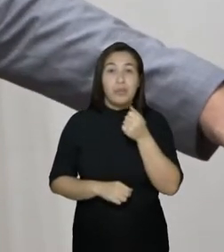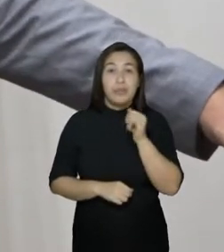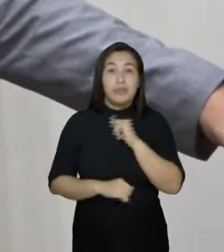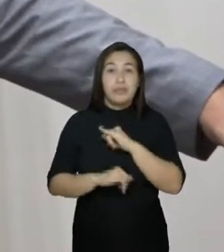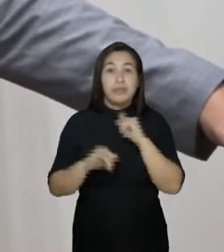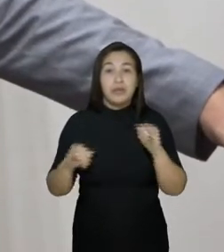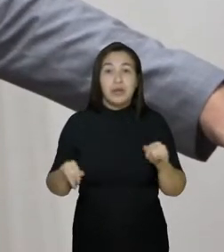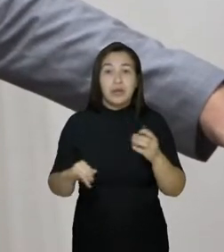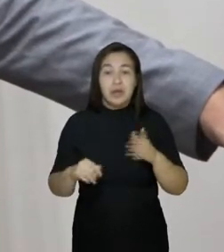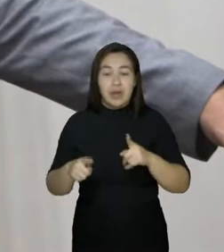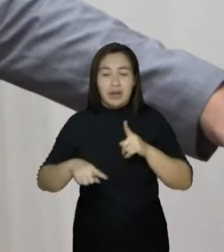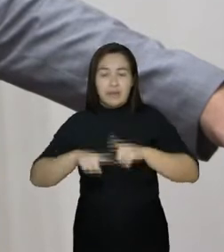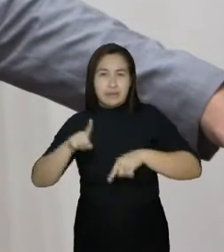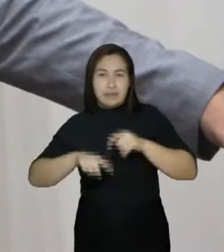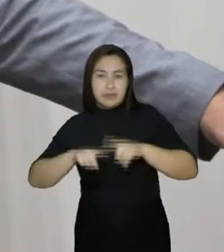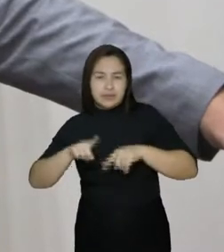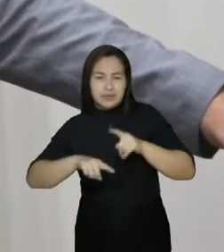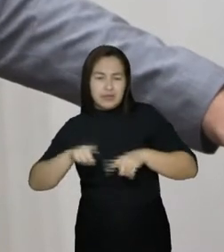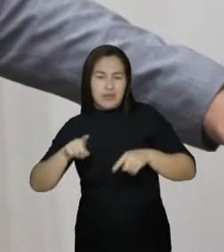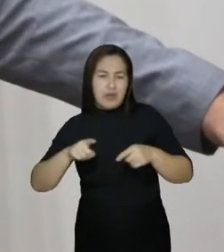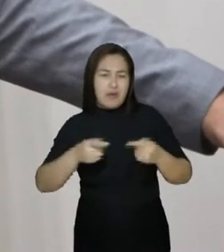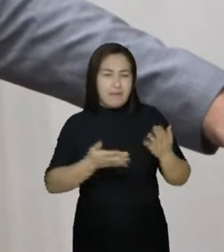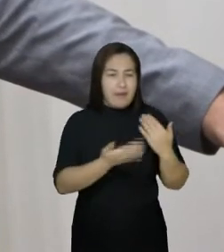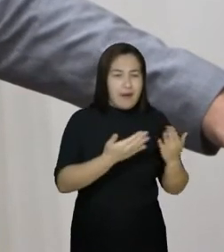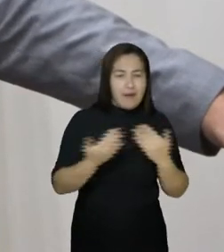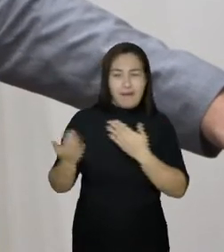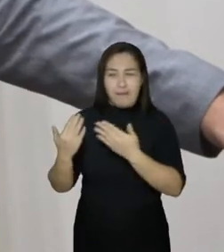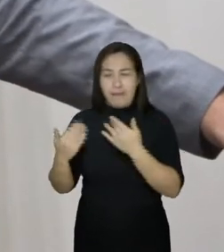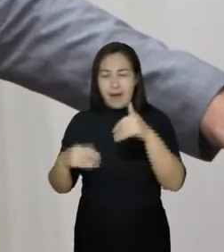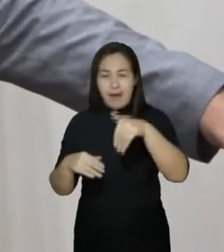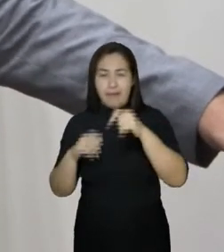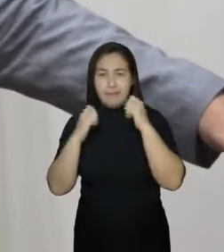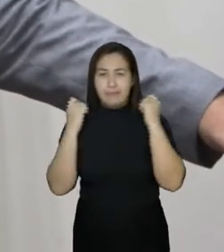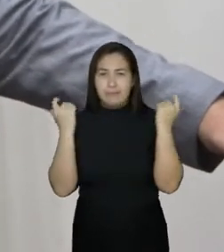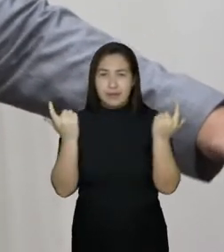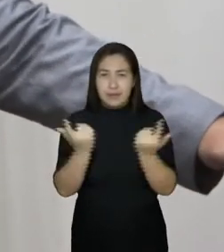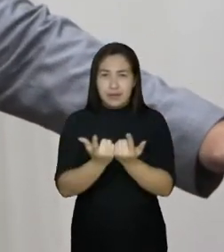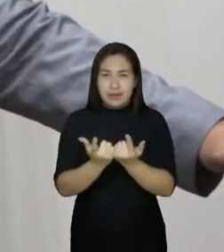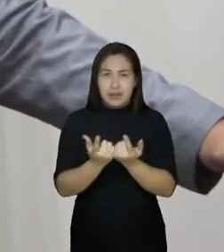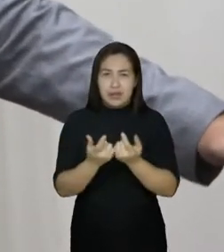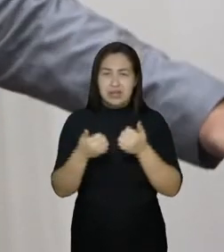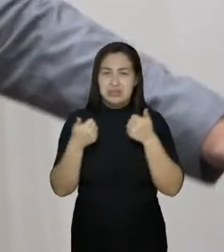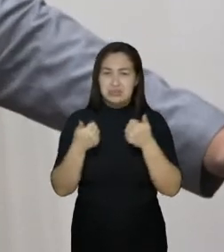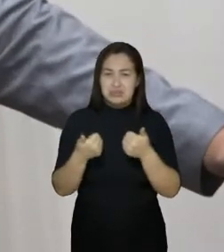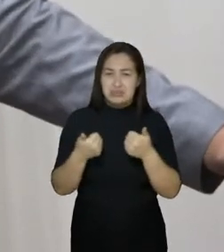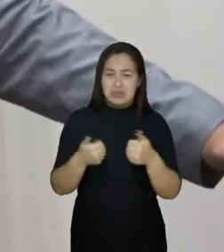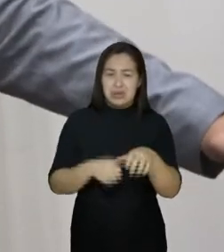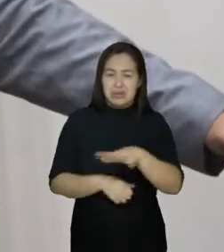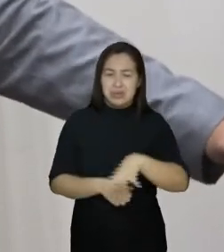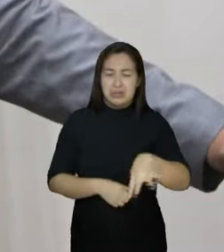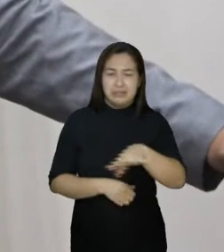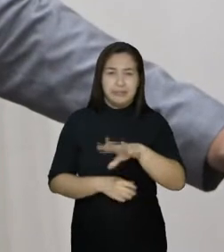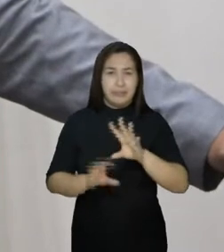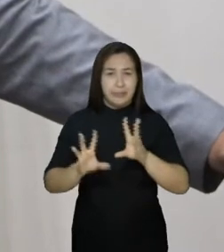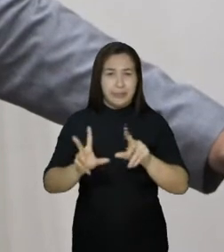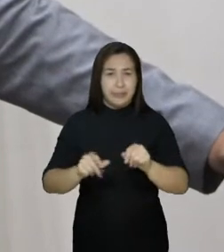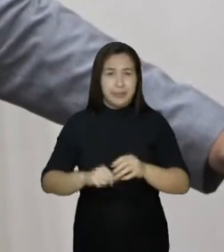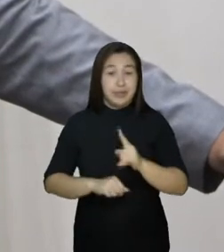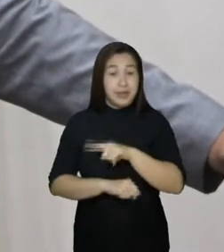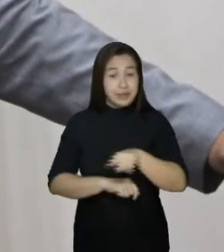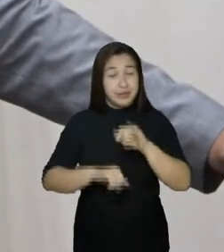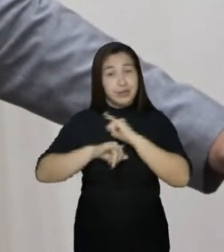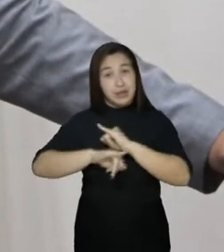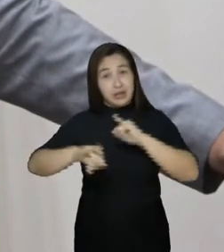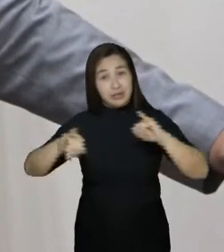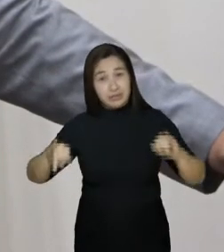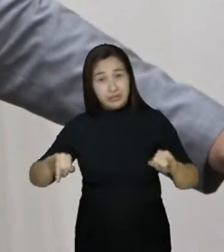por música aqui dentro. Ele articulava bonito no meio de campo. E nós avisando, gente,